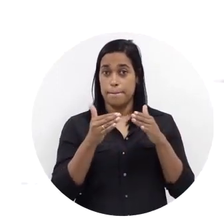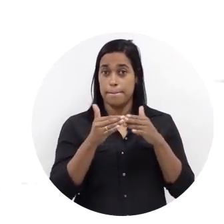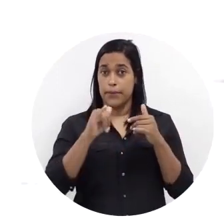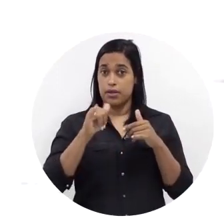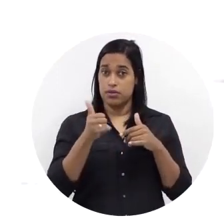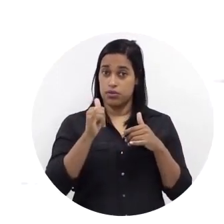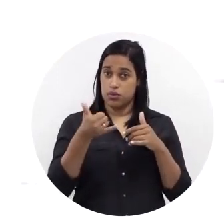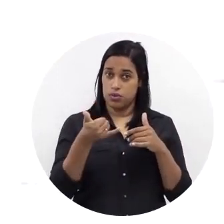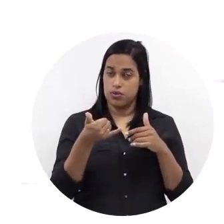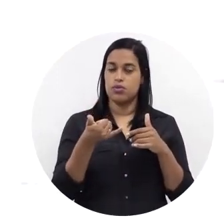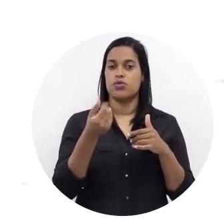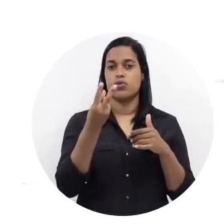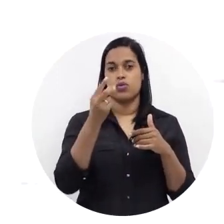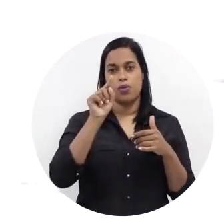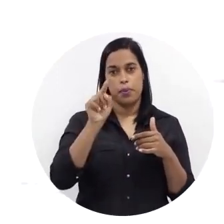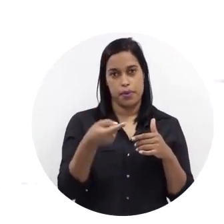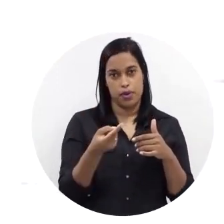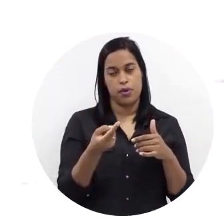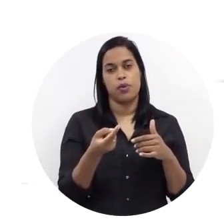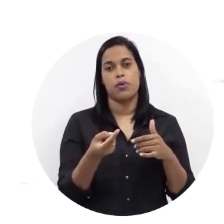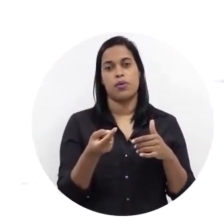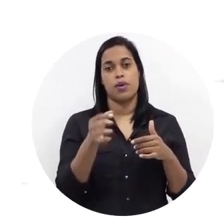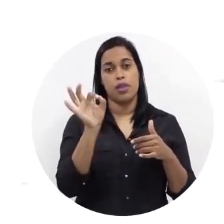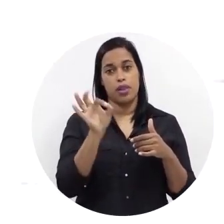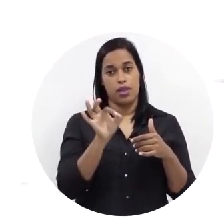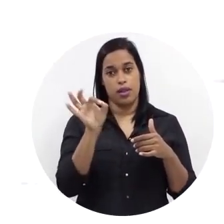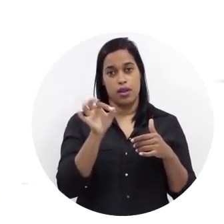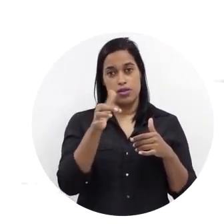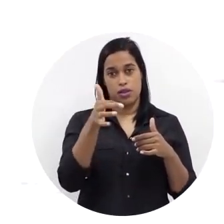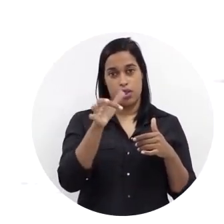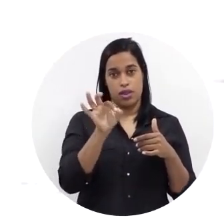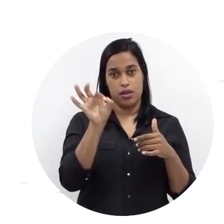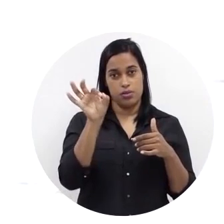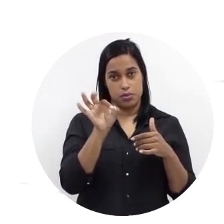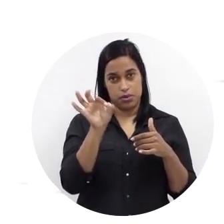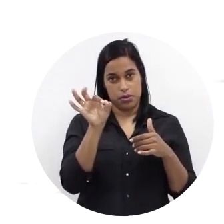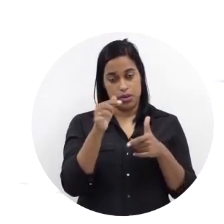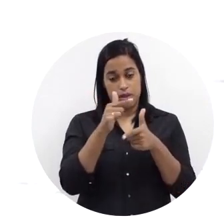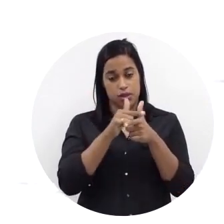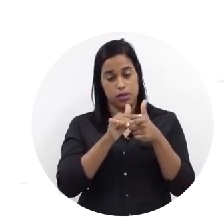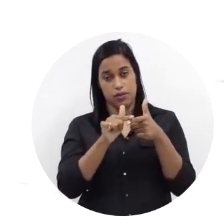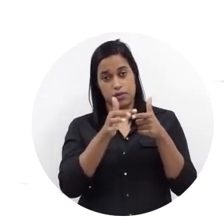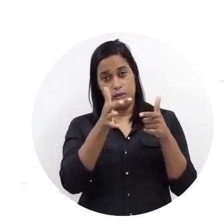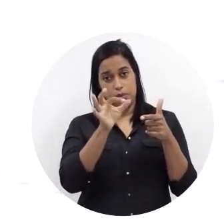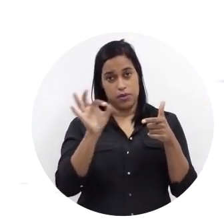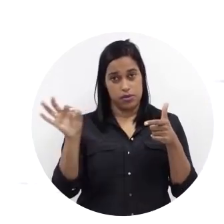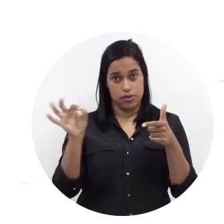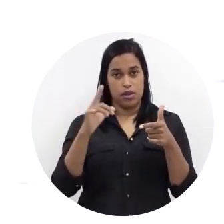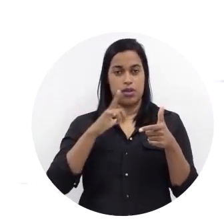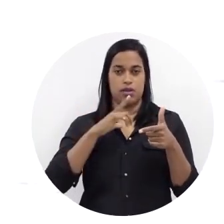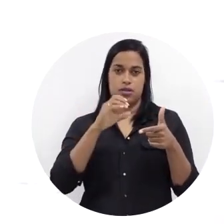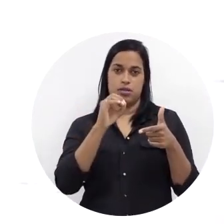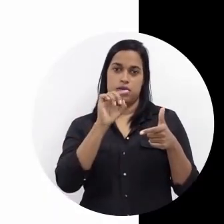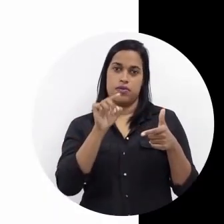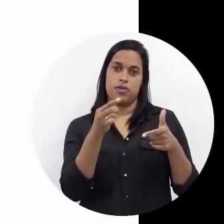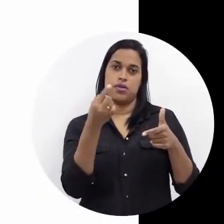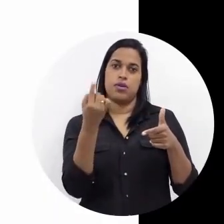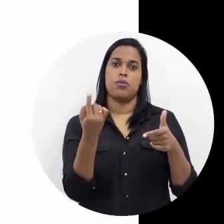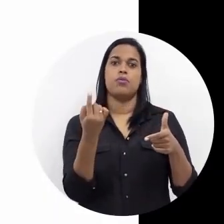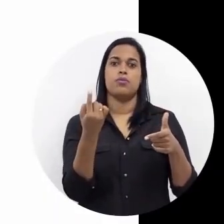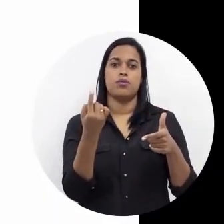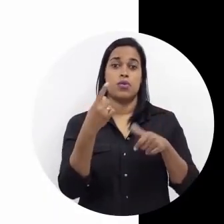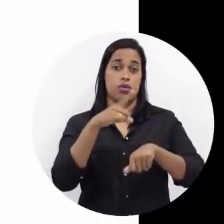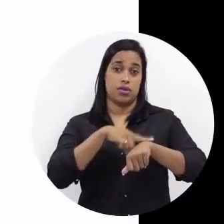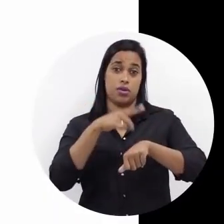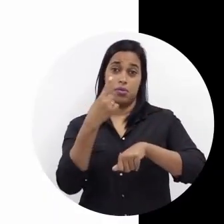O capital é R$ 2.000, a taxa de 10% nós façamos a divisão por 100, teremos 0,1. O